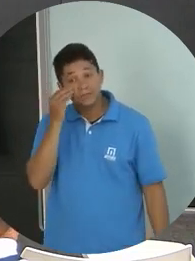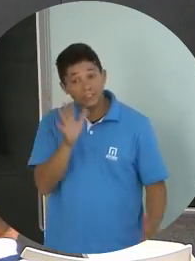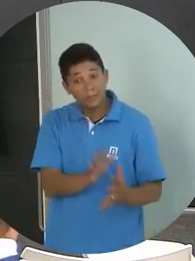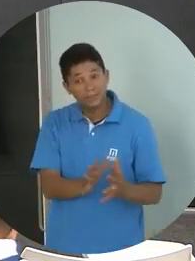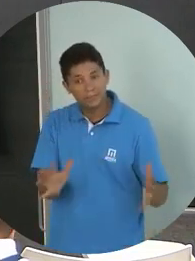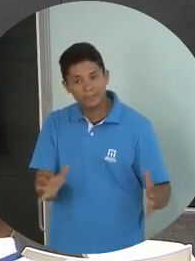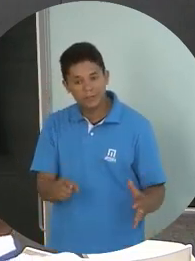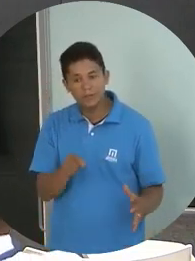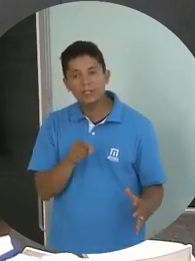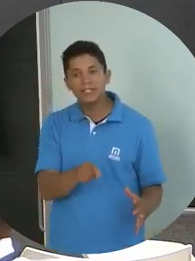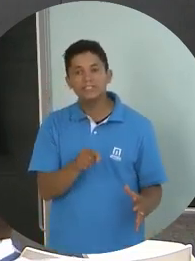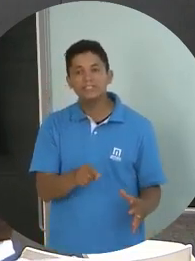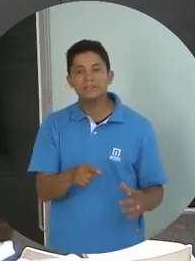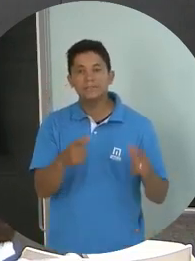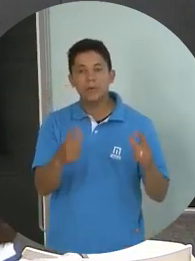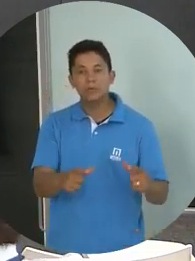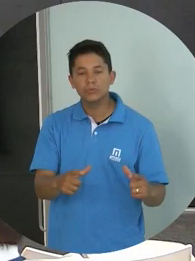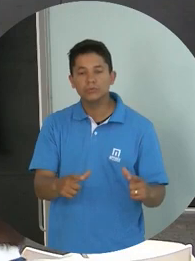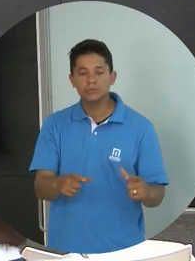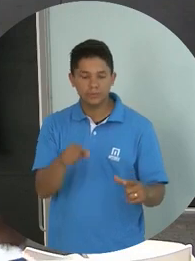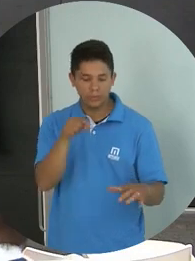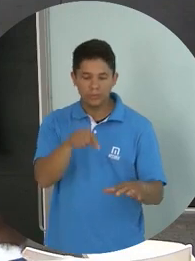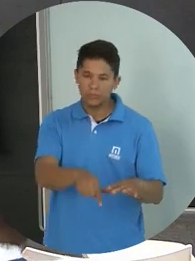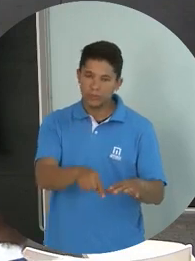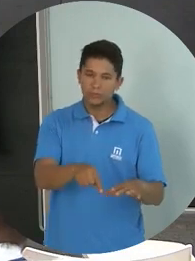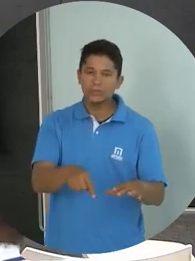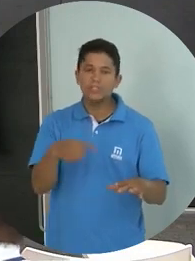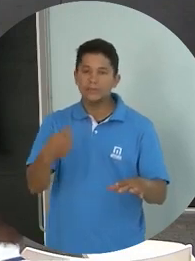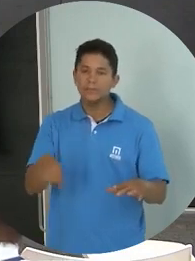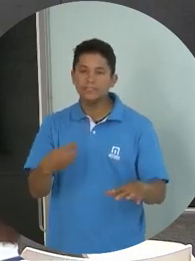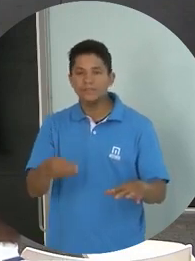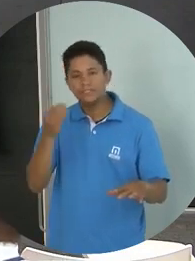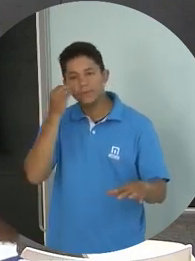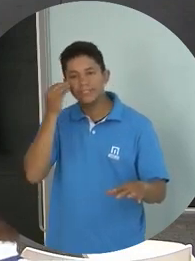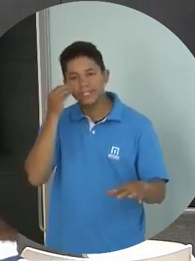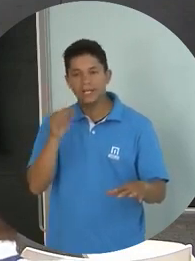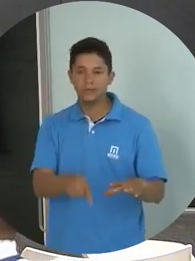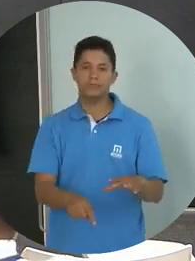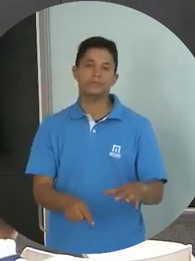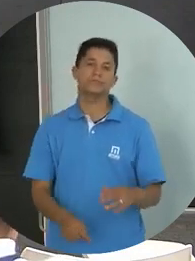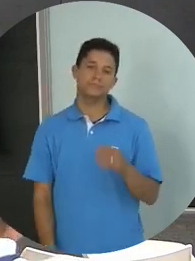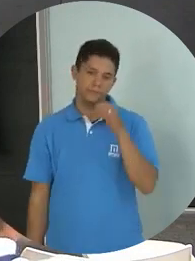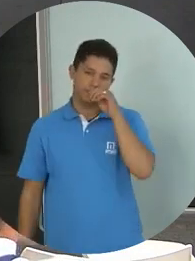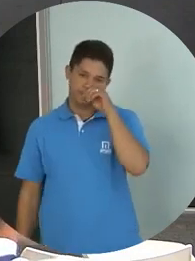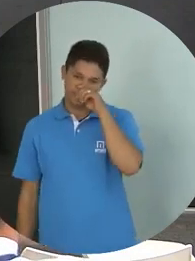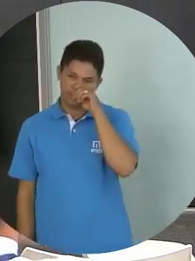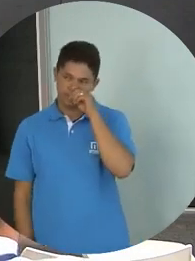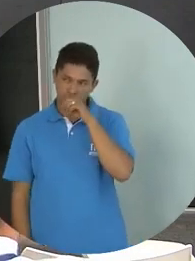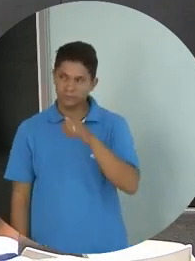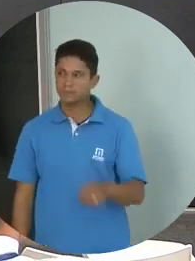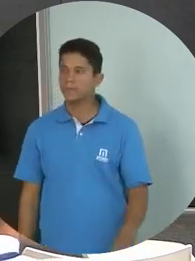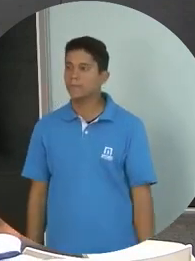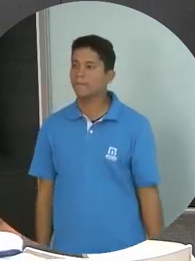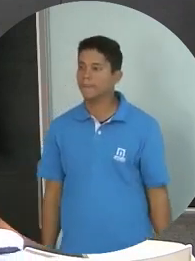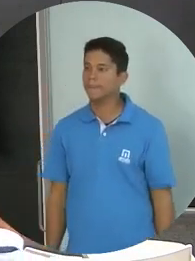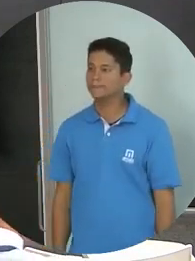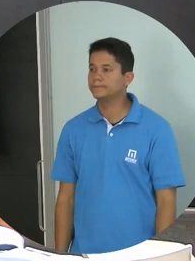pontos que a gente só consegue detectar com os ensaios triaxiais. Beleza, obrigado. Nada.